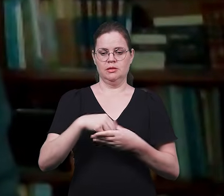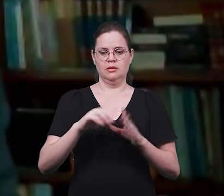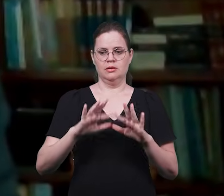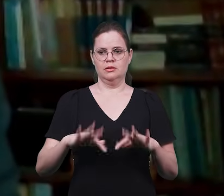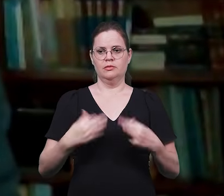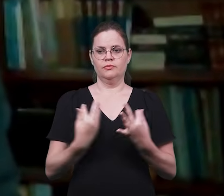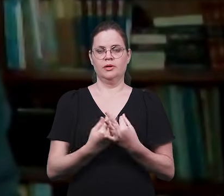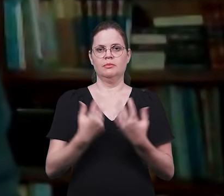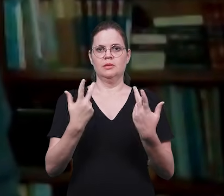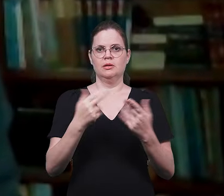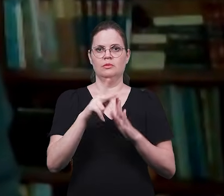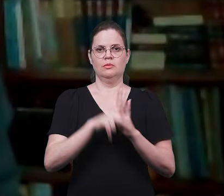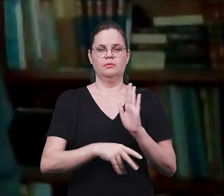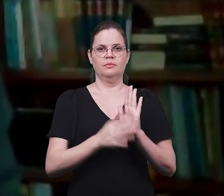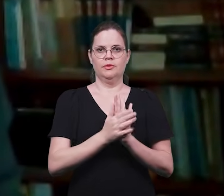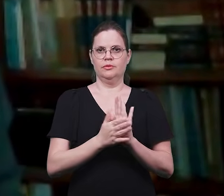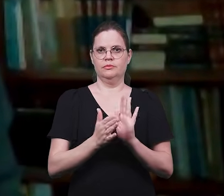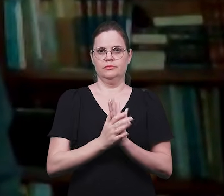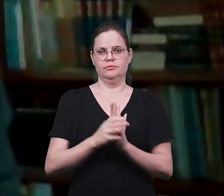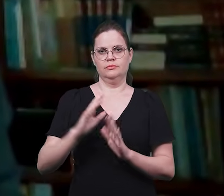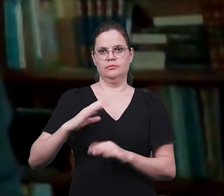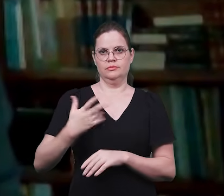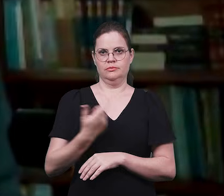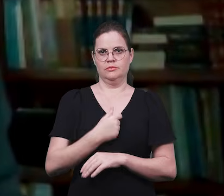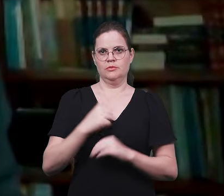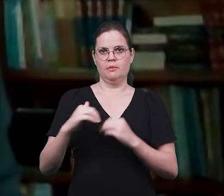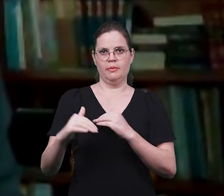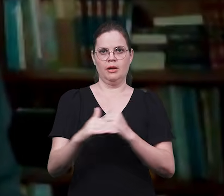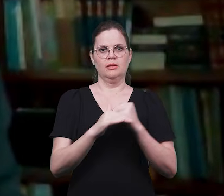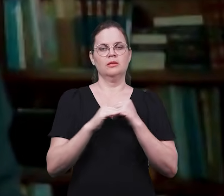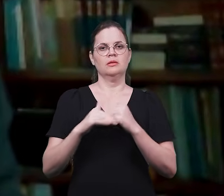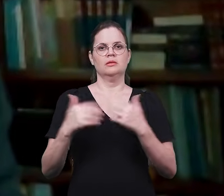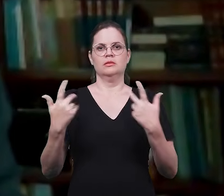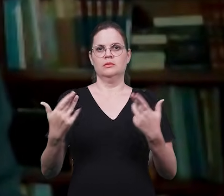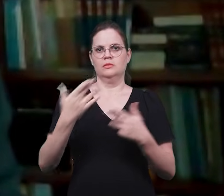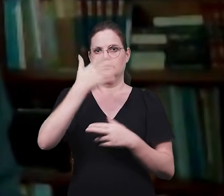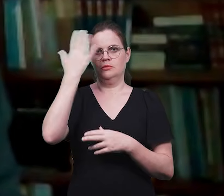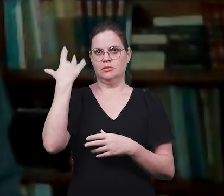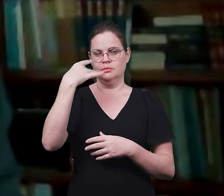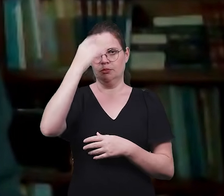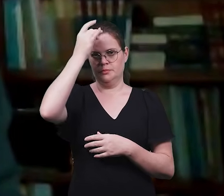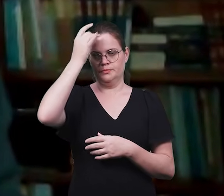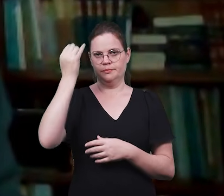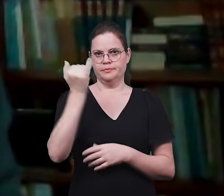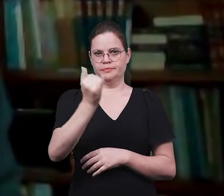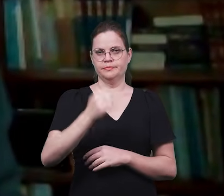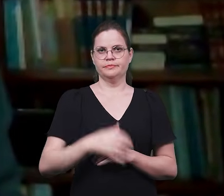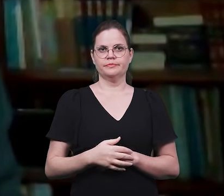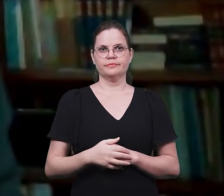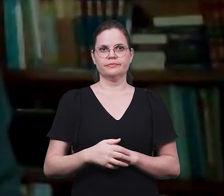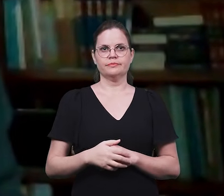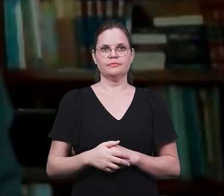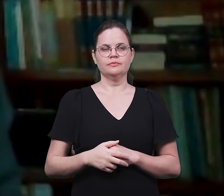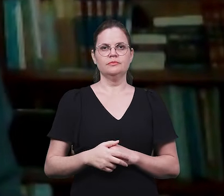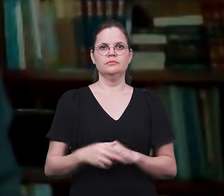é preciso que o lar esteja dentro de um padrão orientado pelo Espírito Santo.